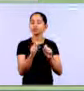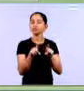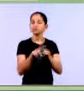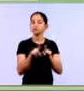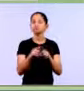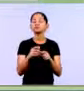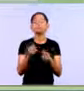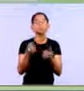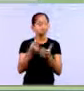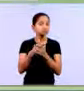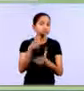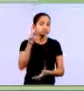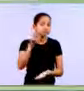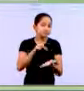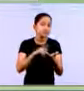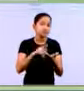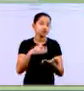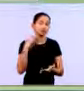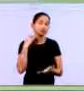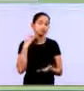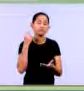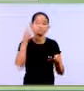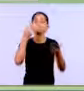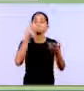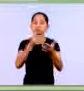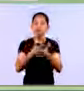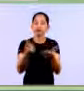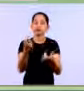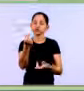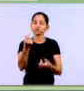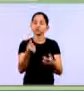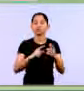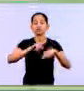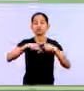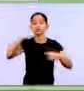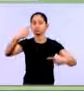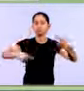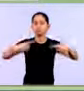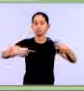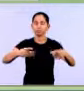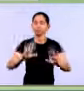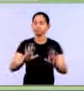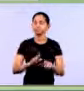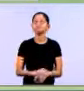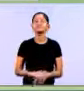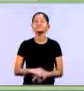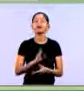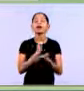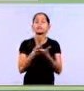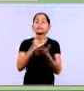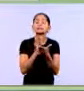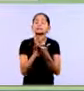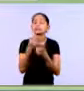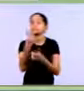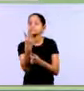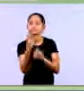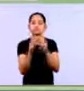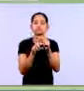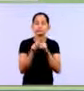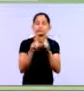deposita de fato o dinheiro para poder discutir posteriormente o crédito, o parcelamento, em que o